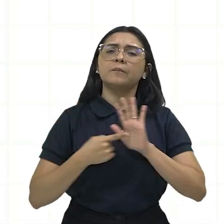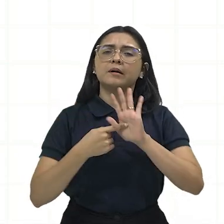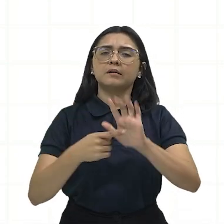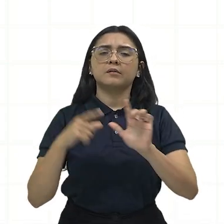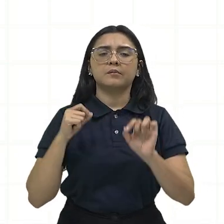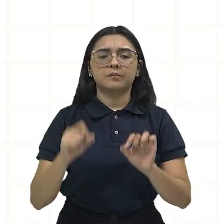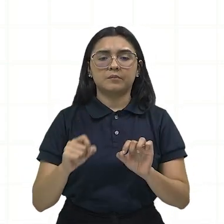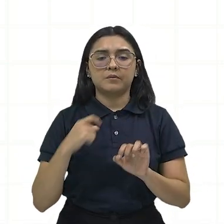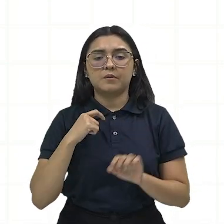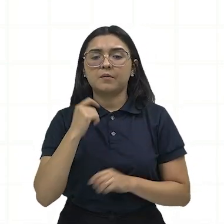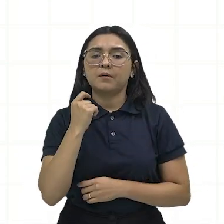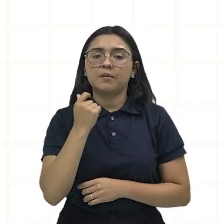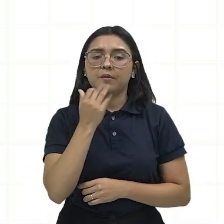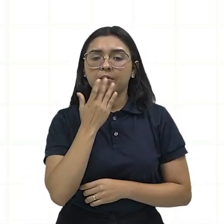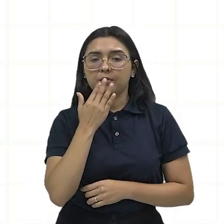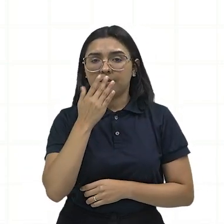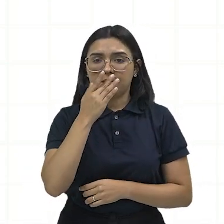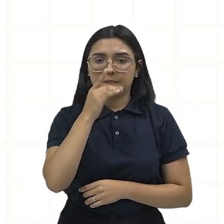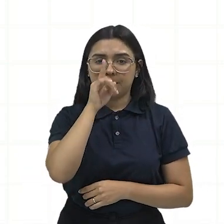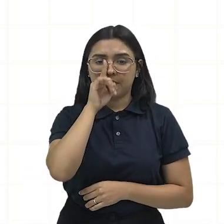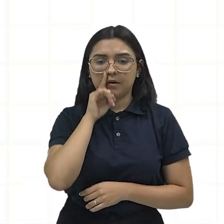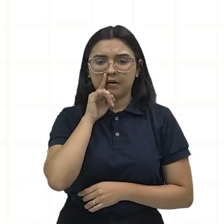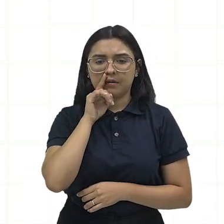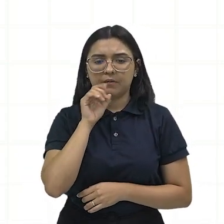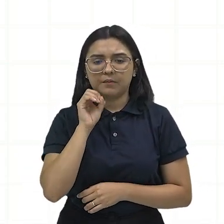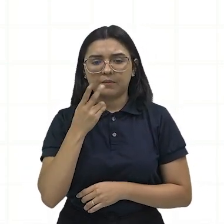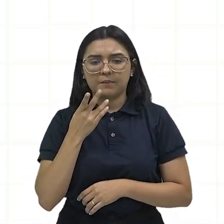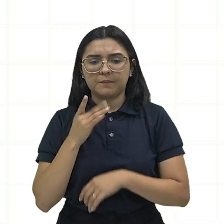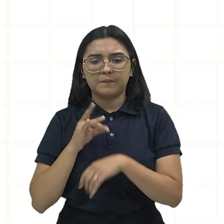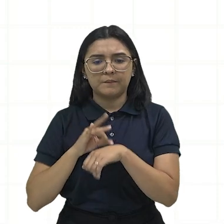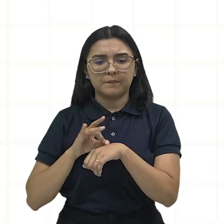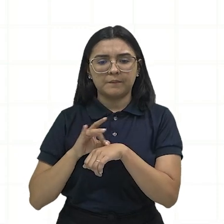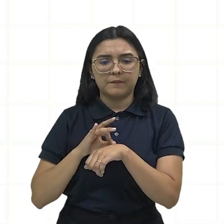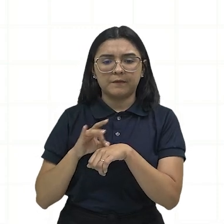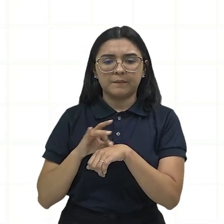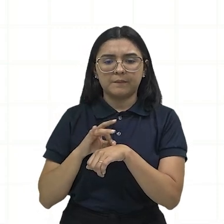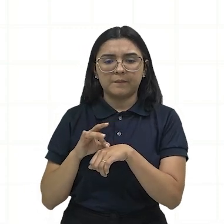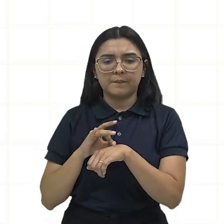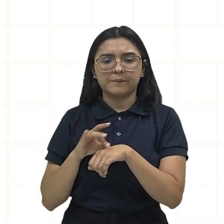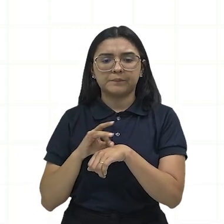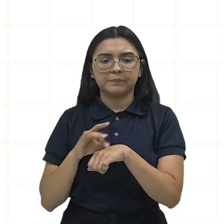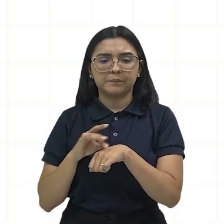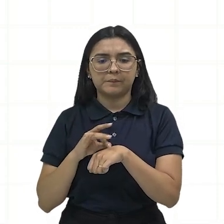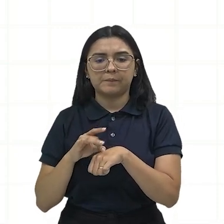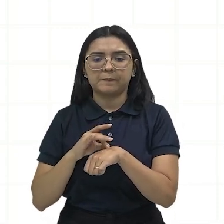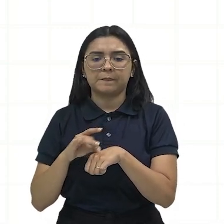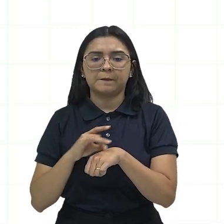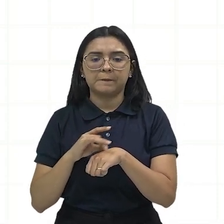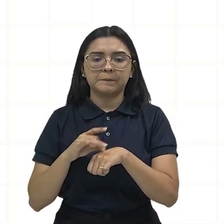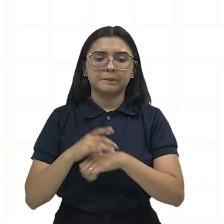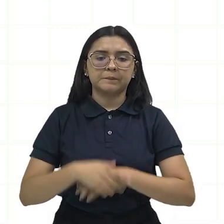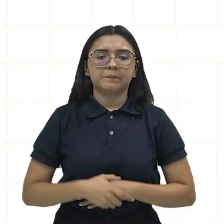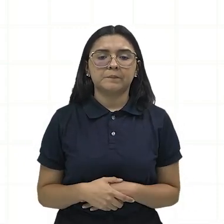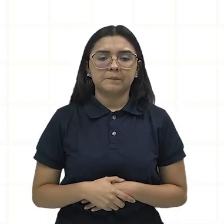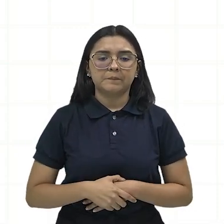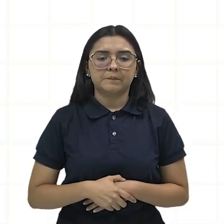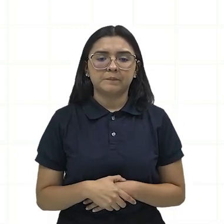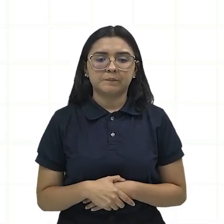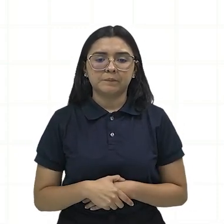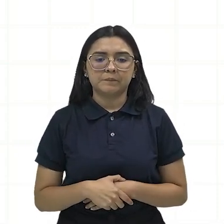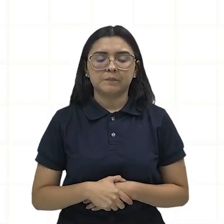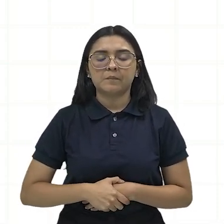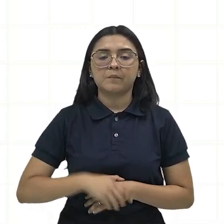enxergar melhor. Ou preto, né? Que essa cor é clara aqui. E aí, ele